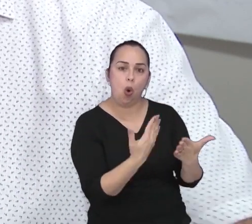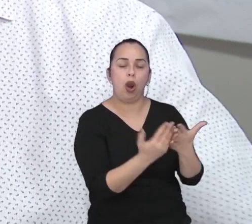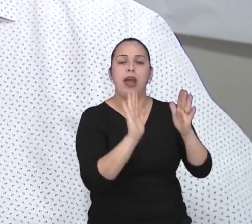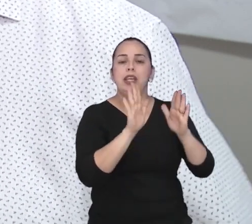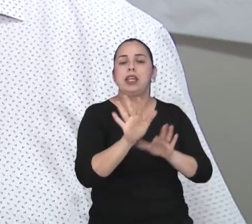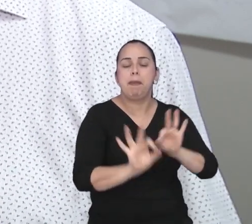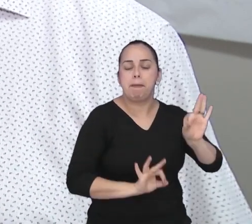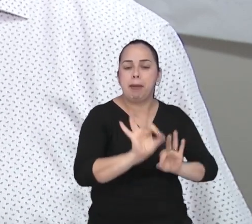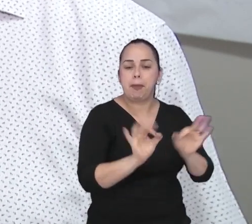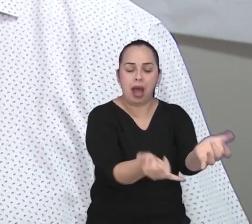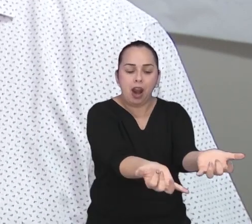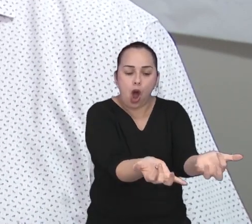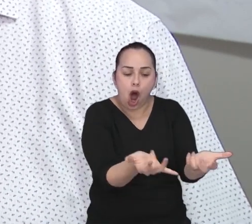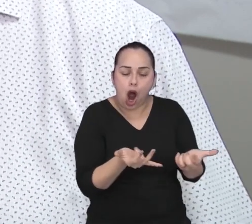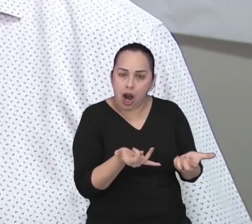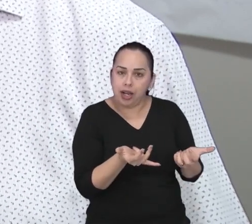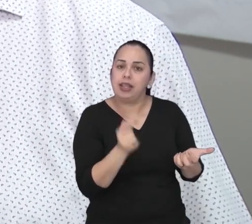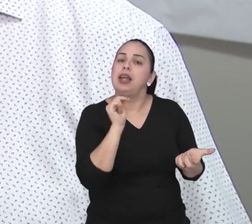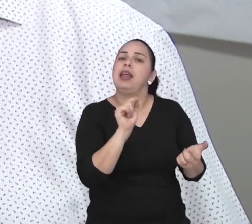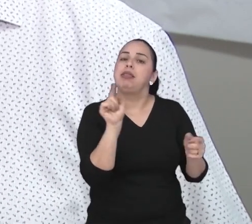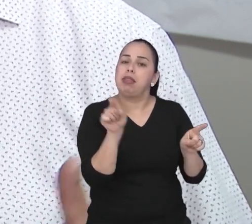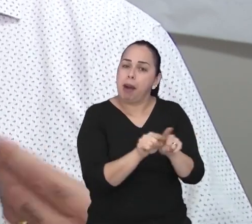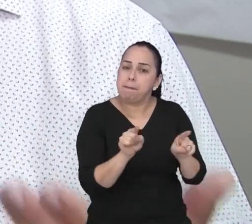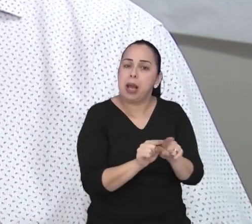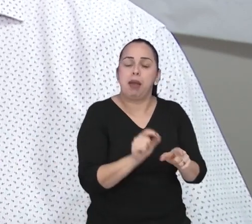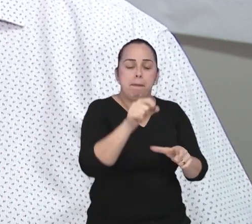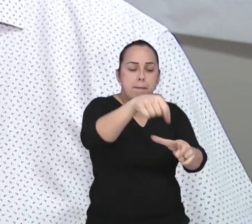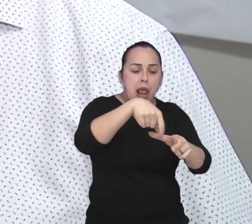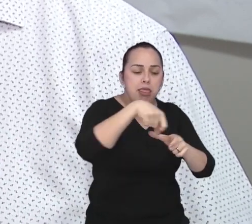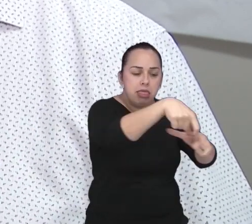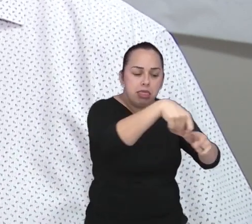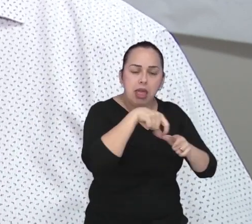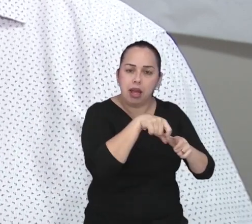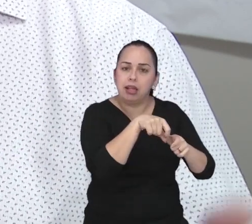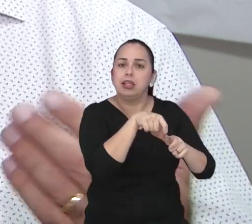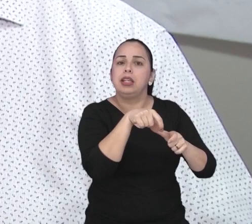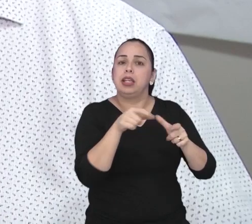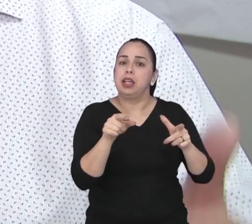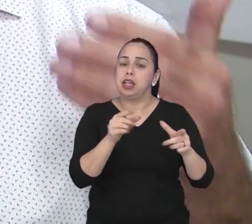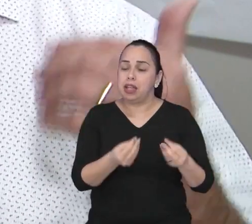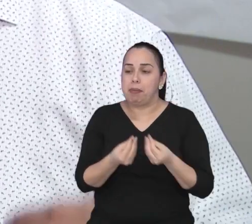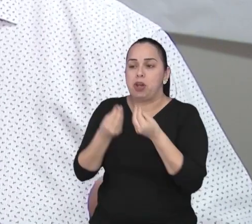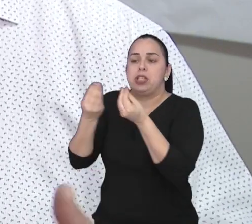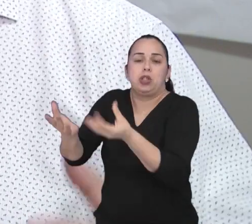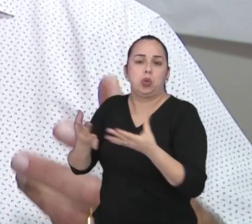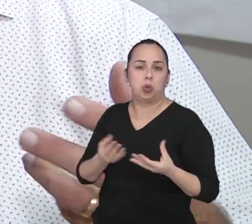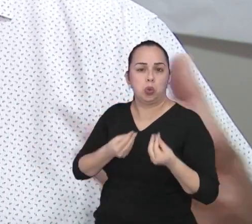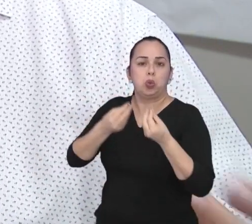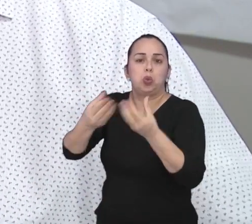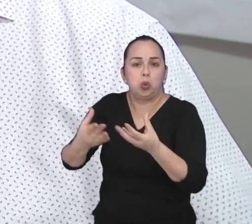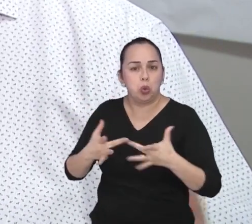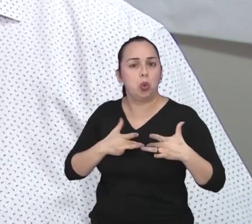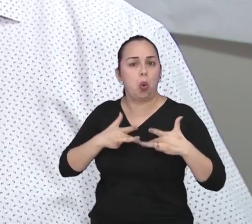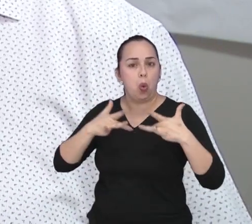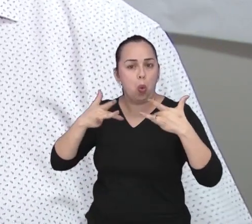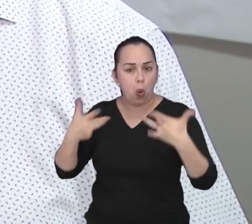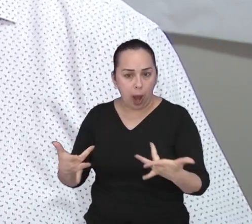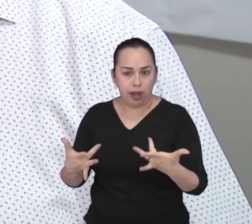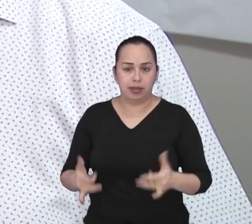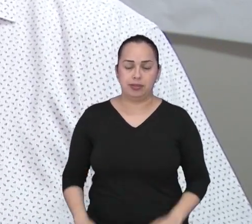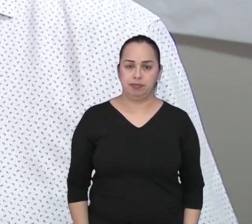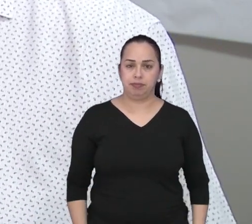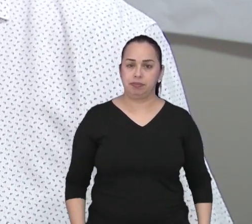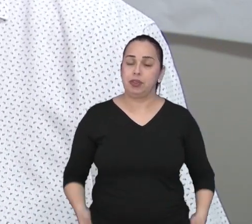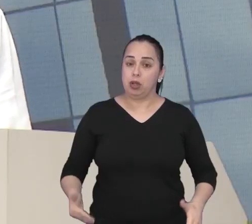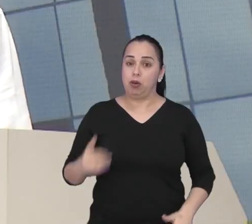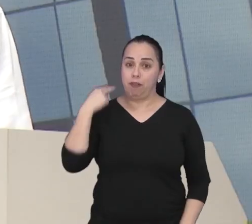esse trabalho sustentável de meio ambiente, que a gente possa plantar também e que possa fazer doações regionais